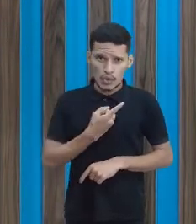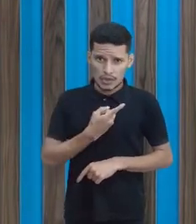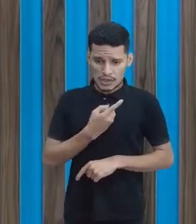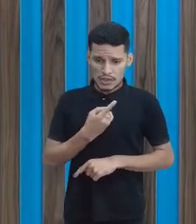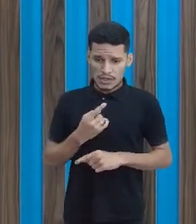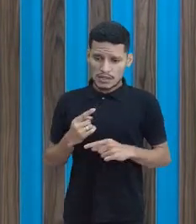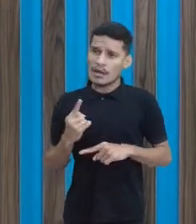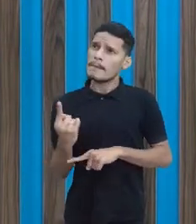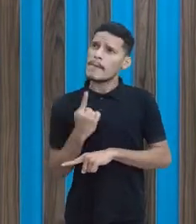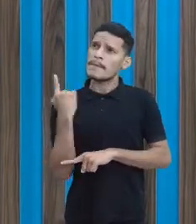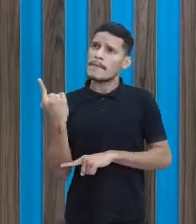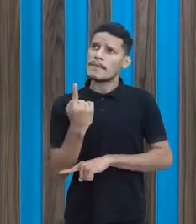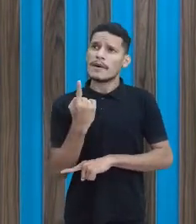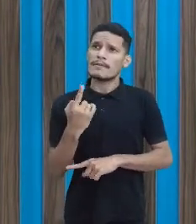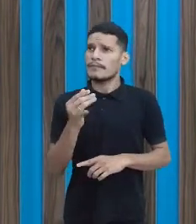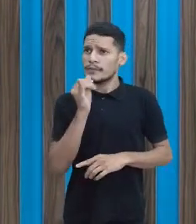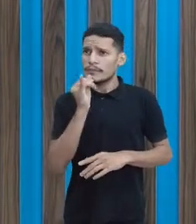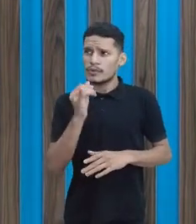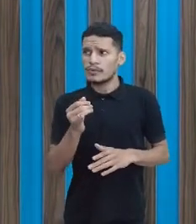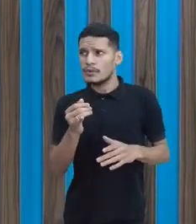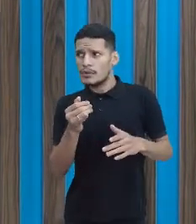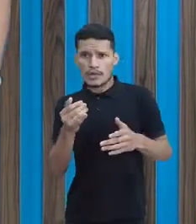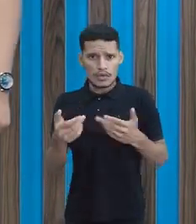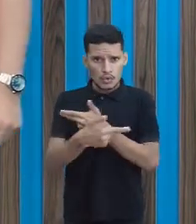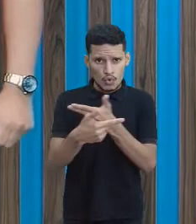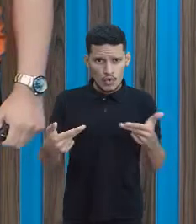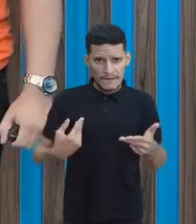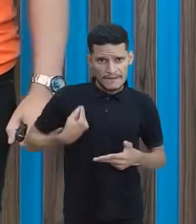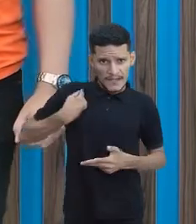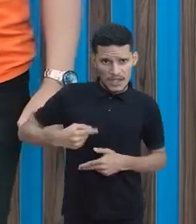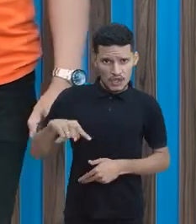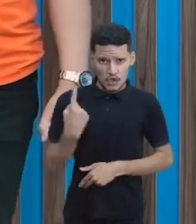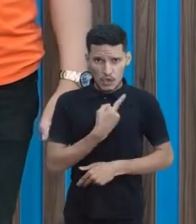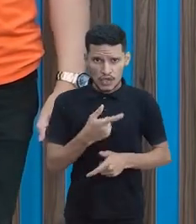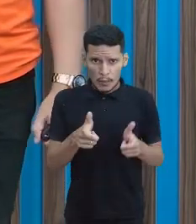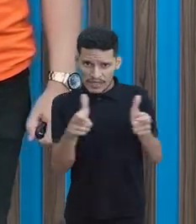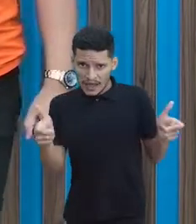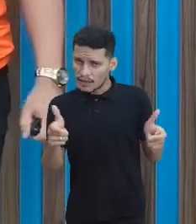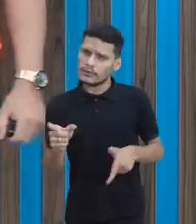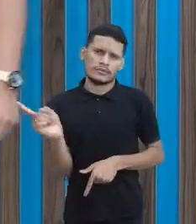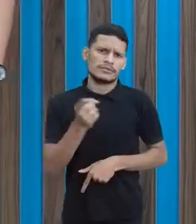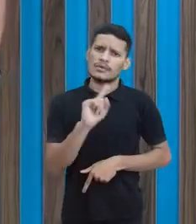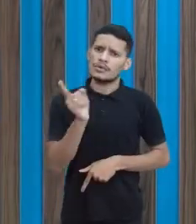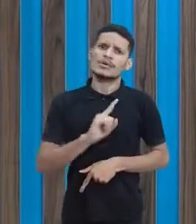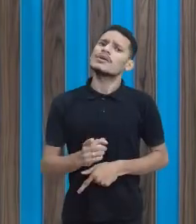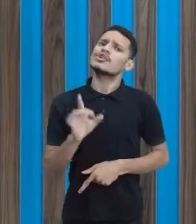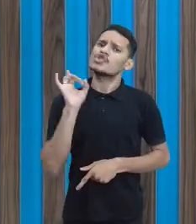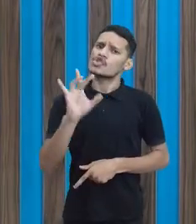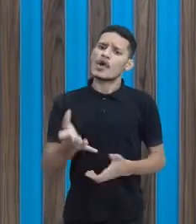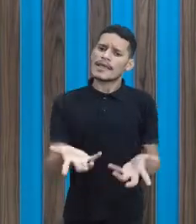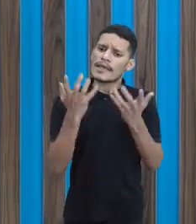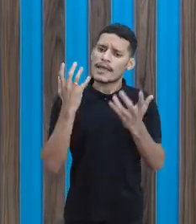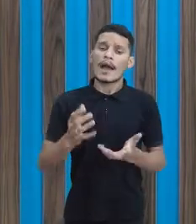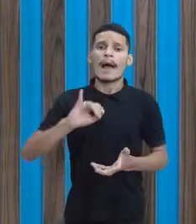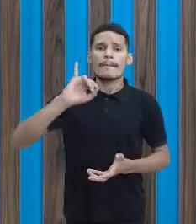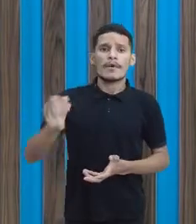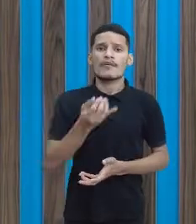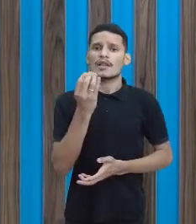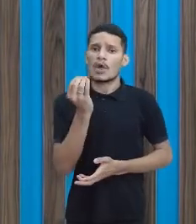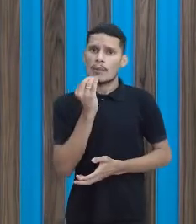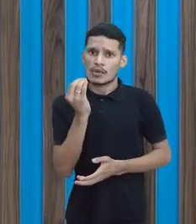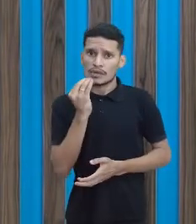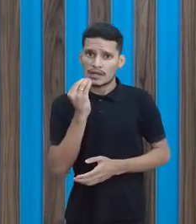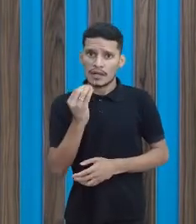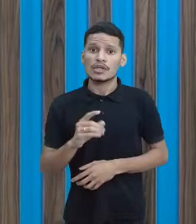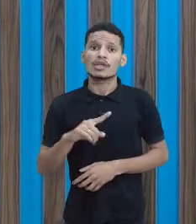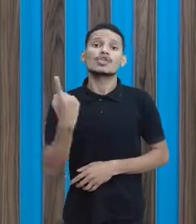aumentar o sarrafo das nossas vidas? Não. Só basta querer aproveitar as nossas oportunidades. Então, o que é que